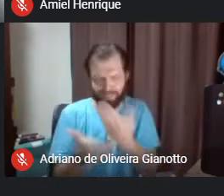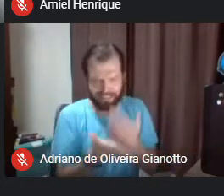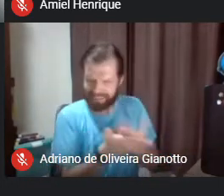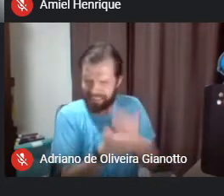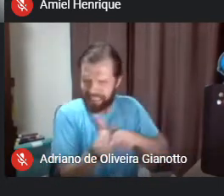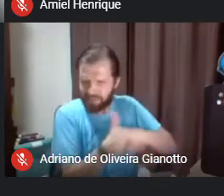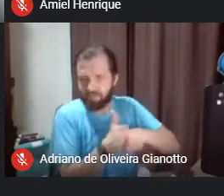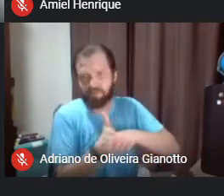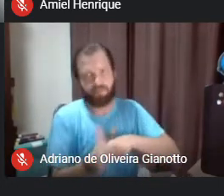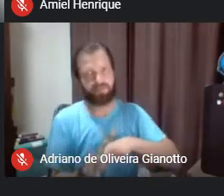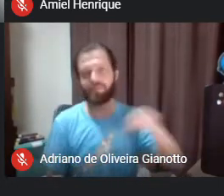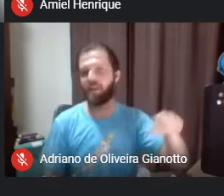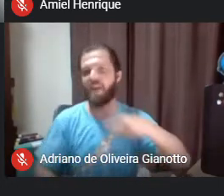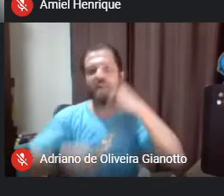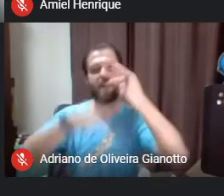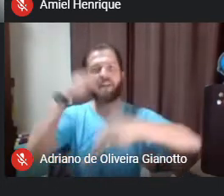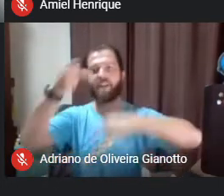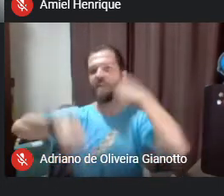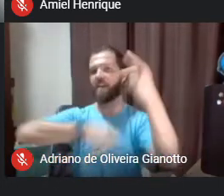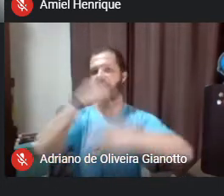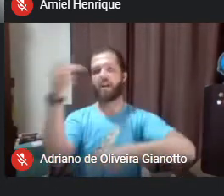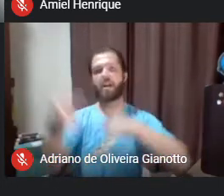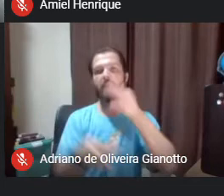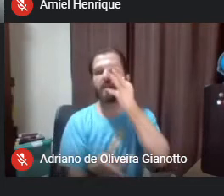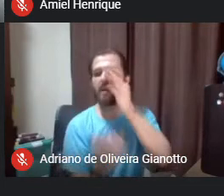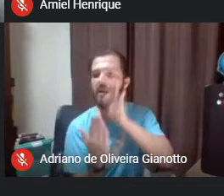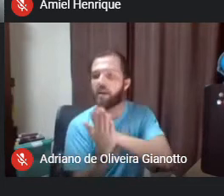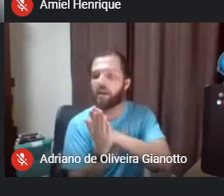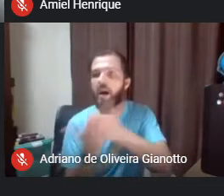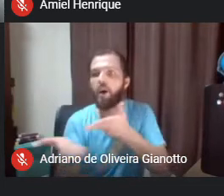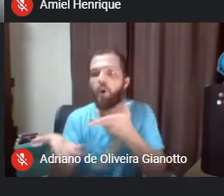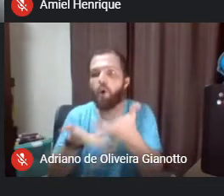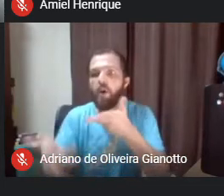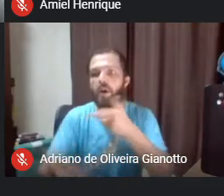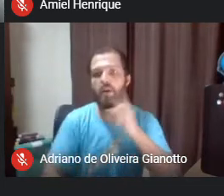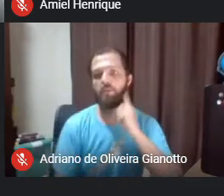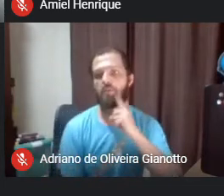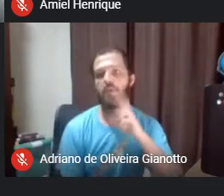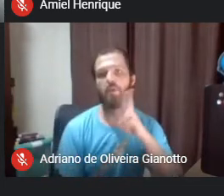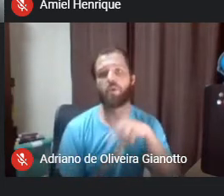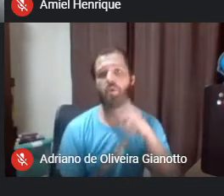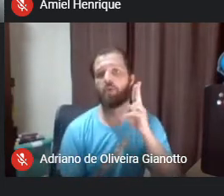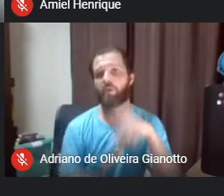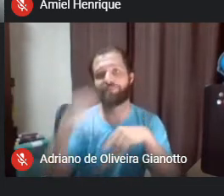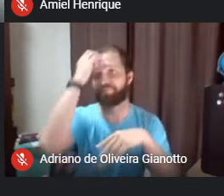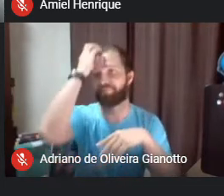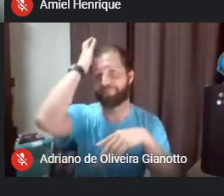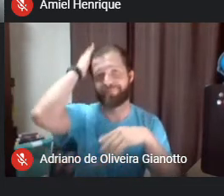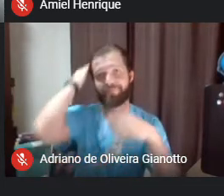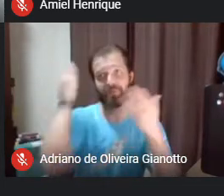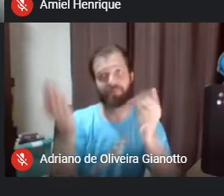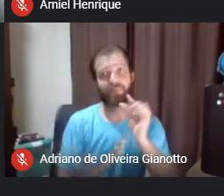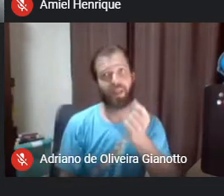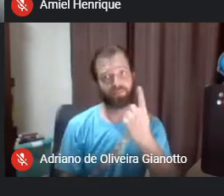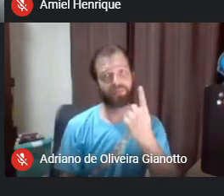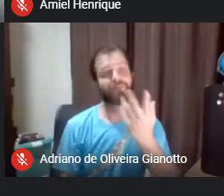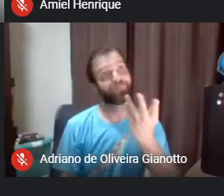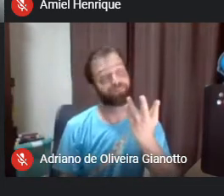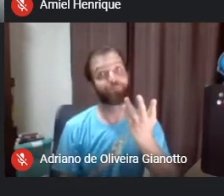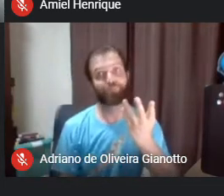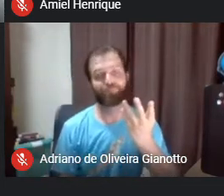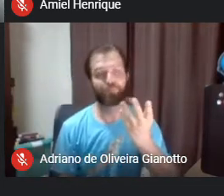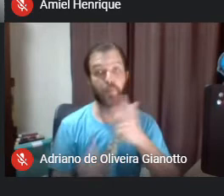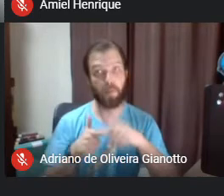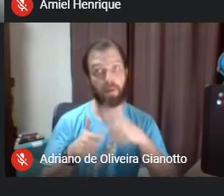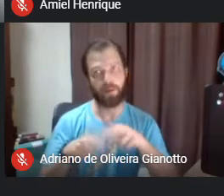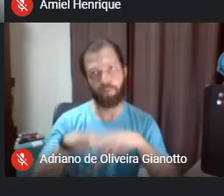nenhuma pessoa deficiente. Já ele só fazia os seus estudos filosóficos e saíam falando suas teorias, mas ele não teve relação com